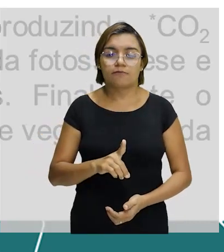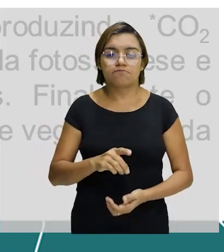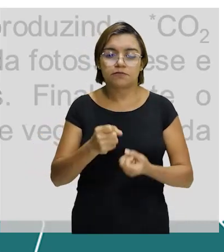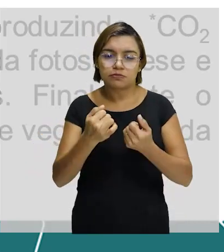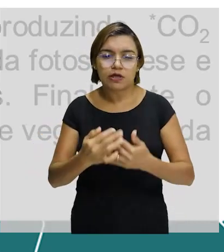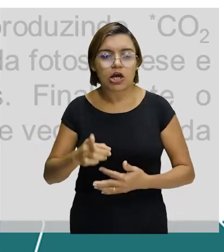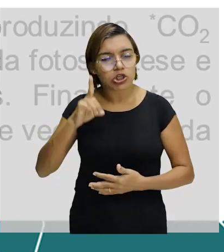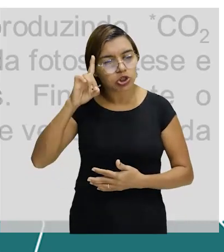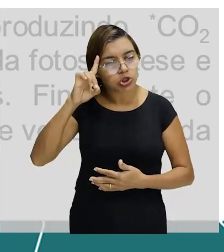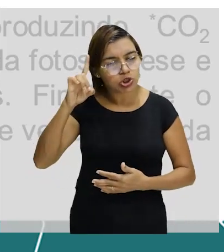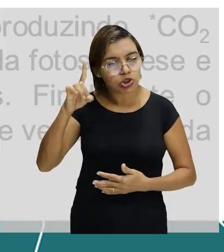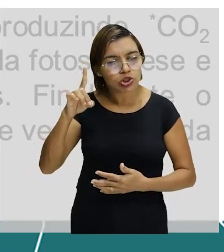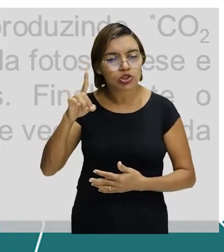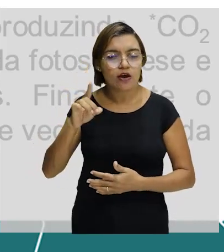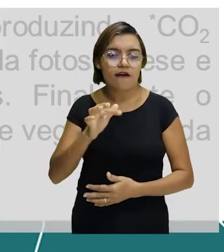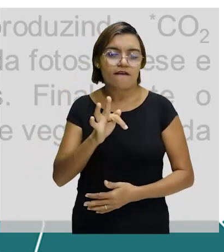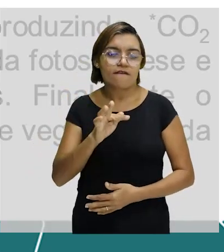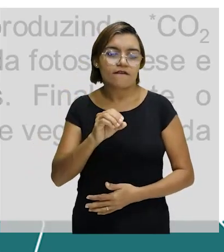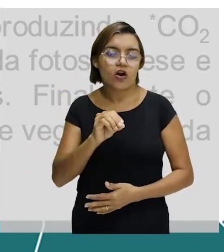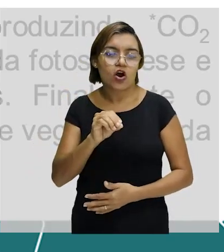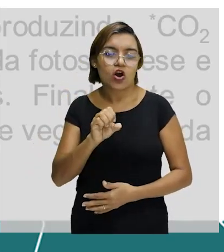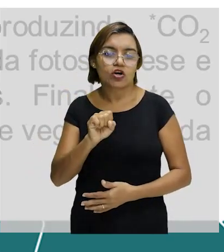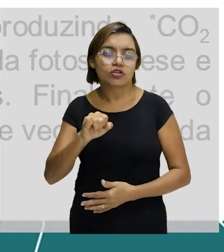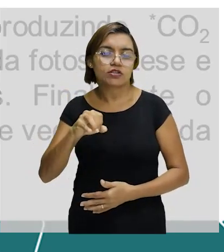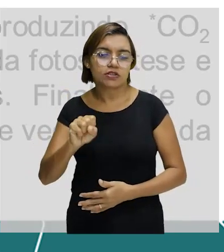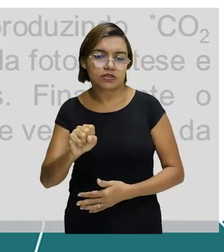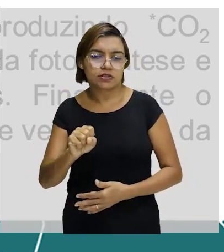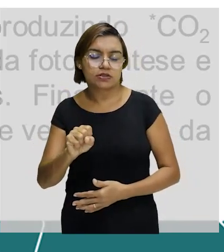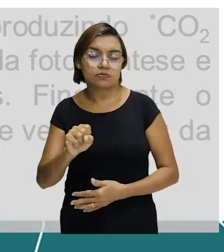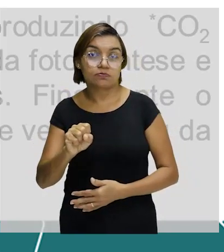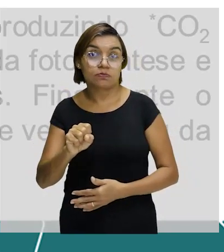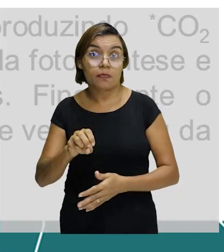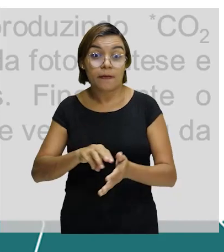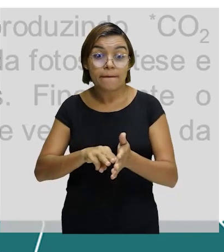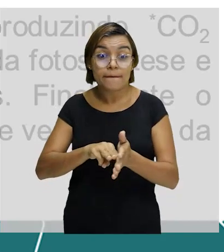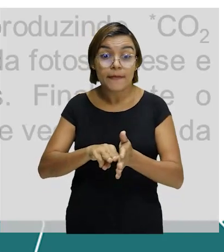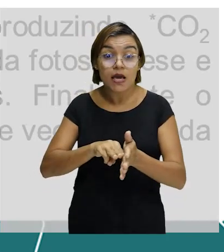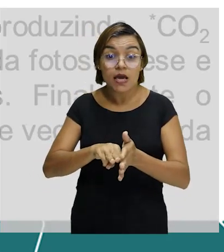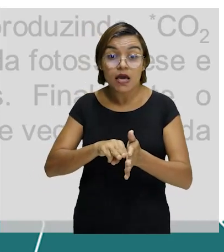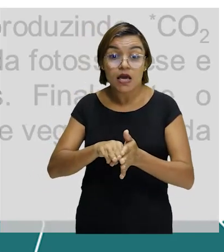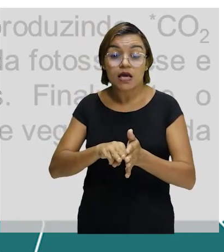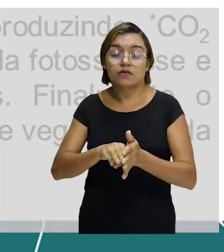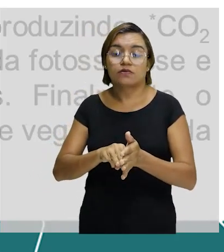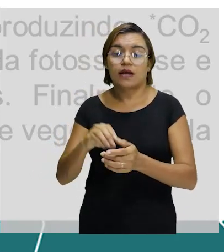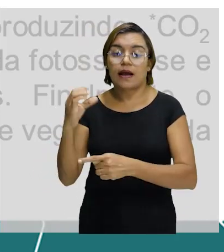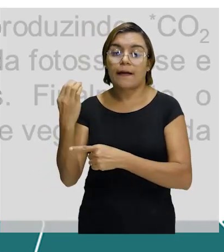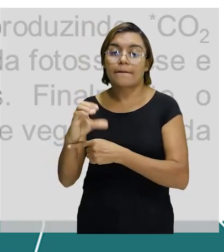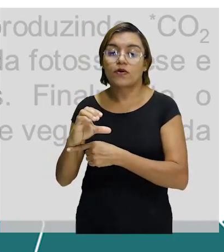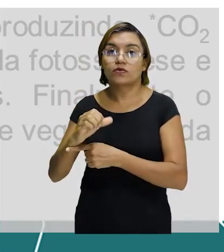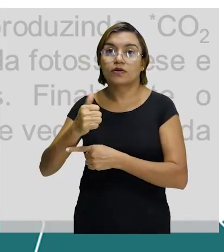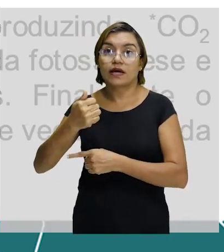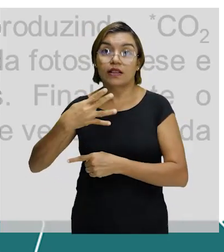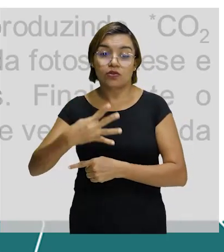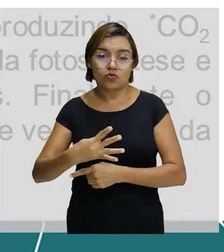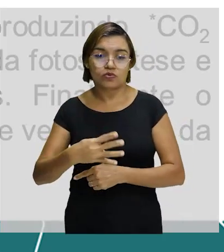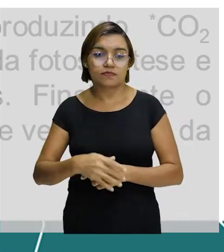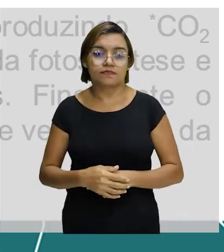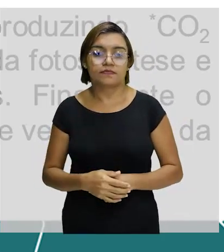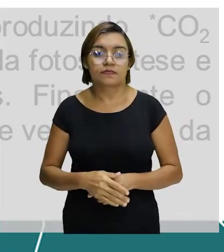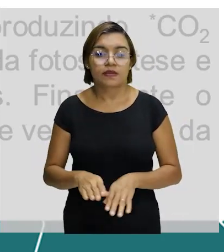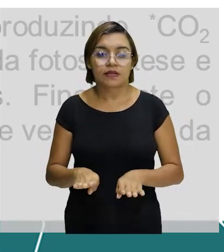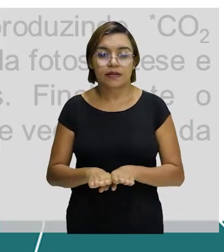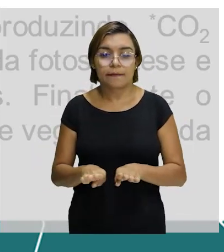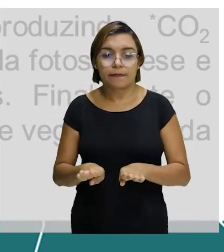no início da nossa aula, pelo carbono 14. O nitrogênio 14 ele é bombardeado